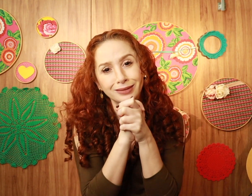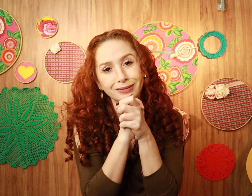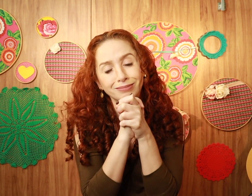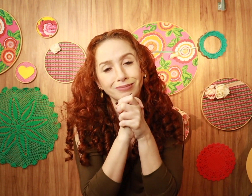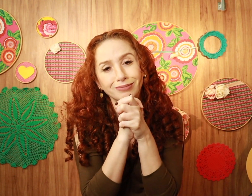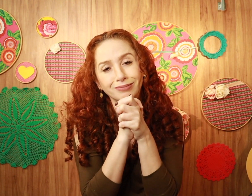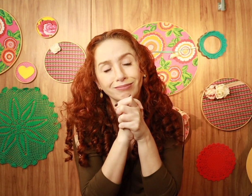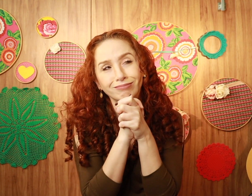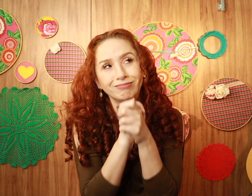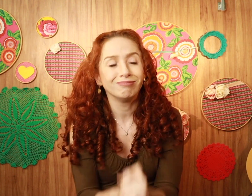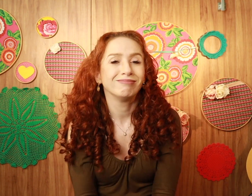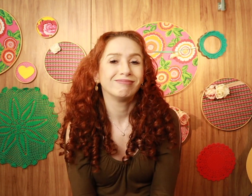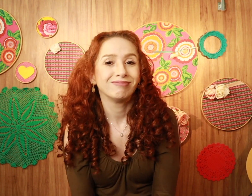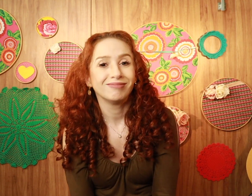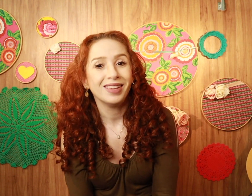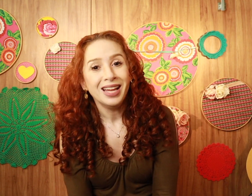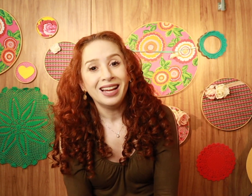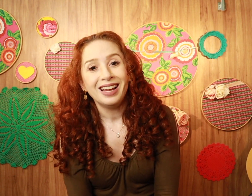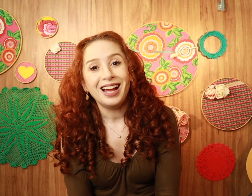bondade."